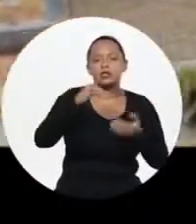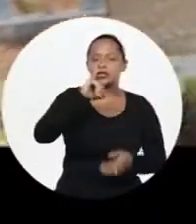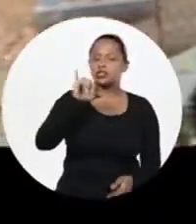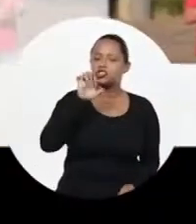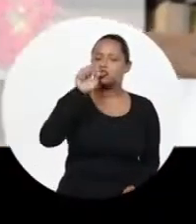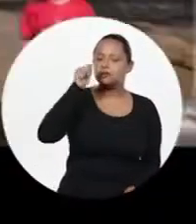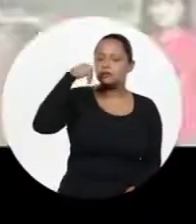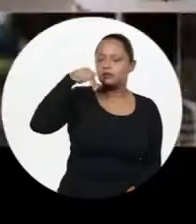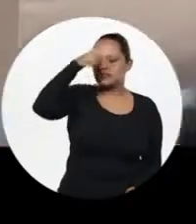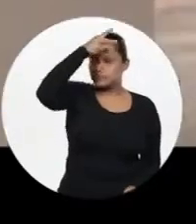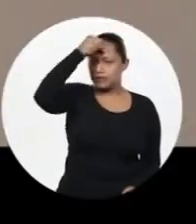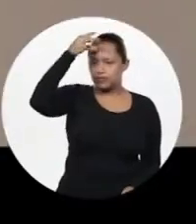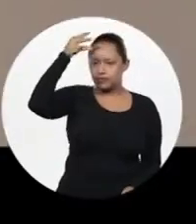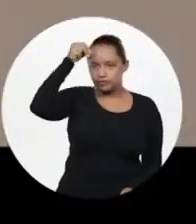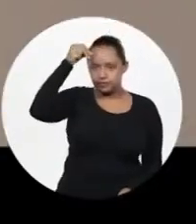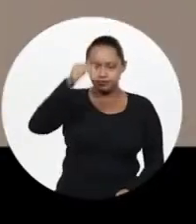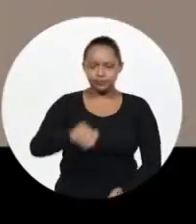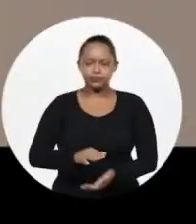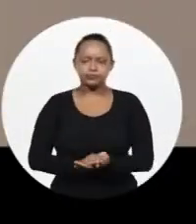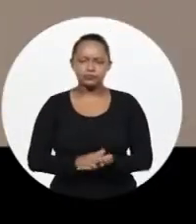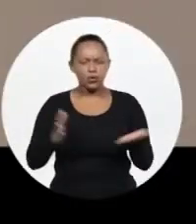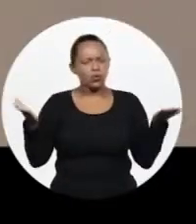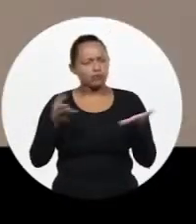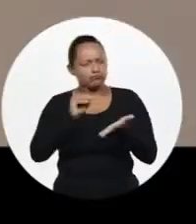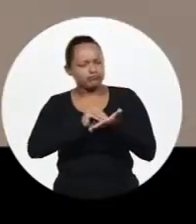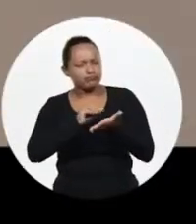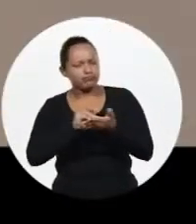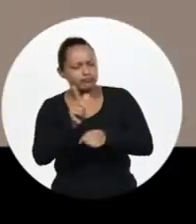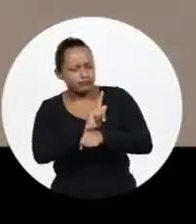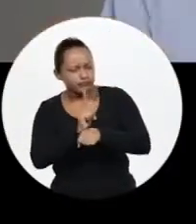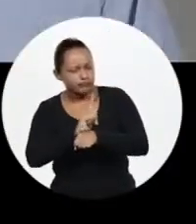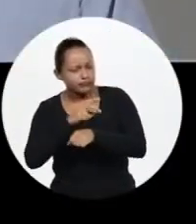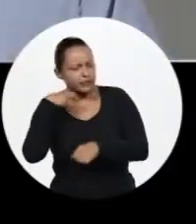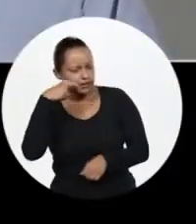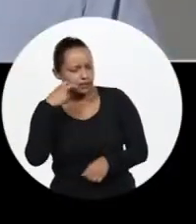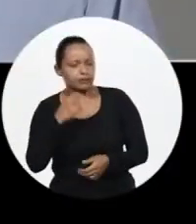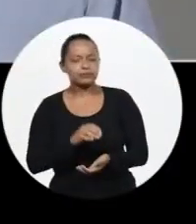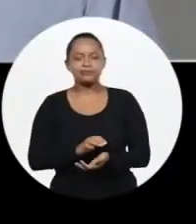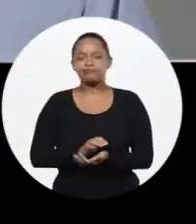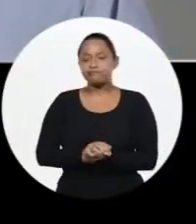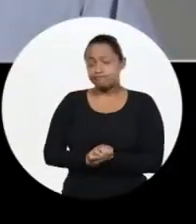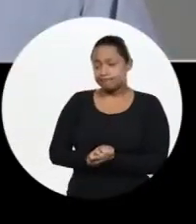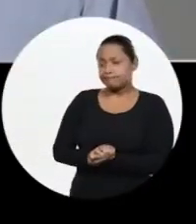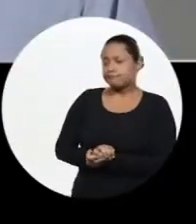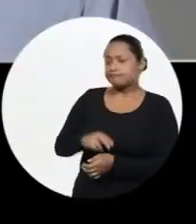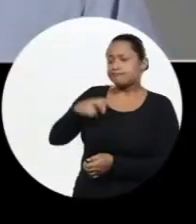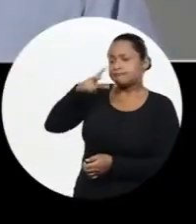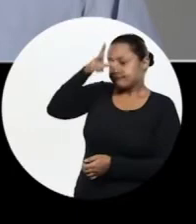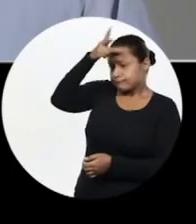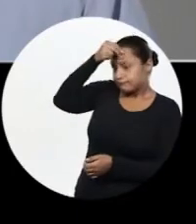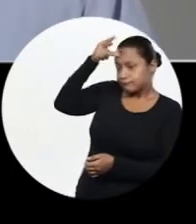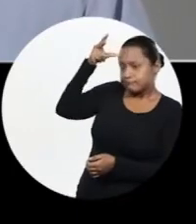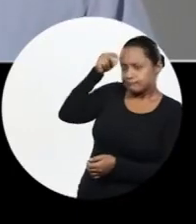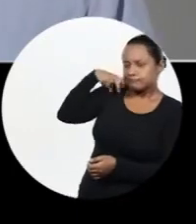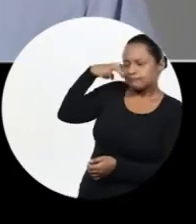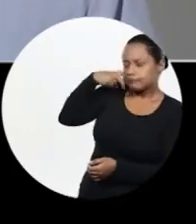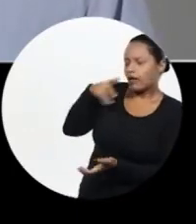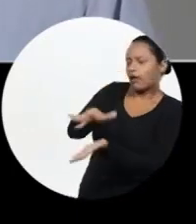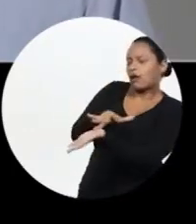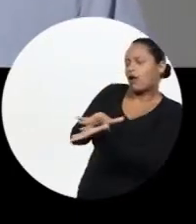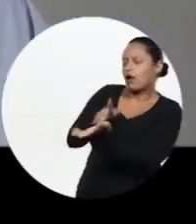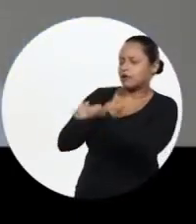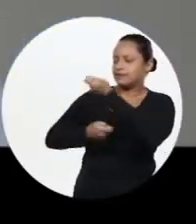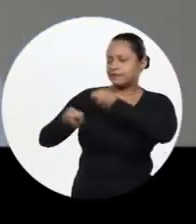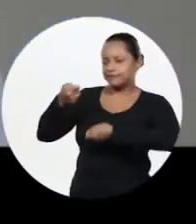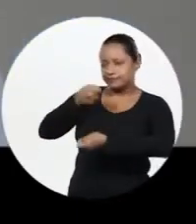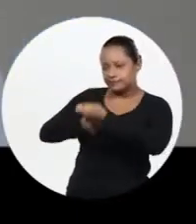Jean Prefeito. Hoje falta gestão em Natal, não é, Jean? Natal tem um prefeito de faz de conta que finge